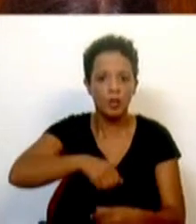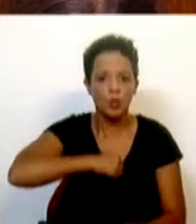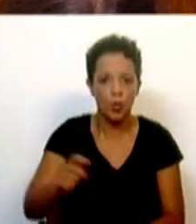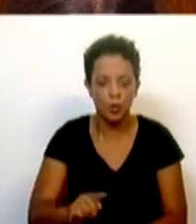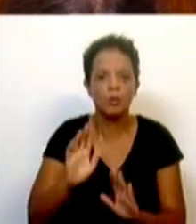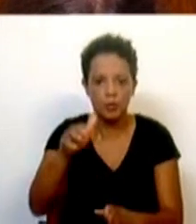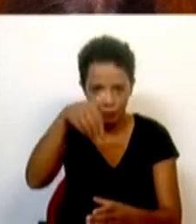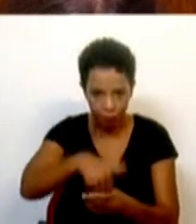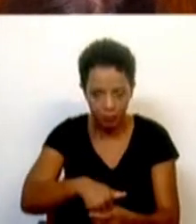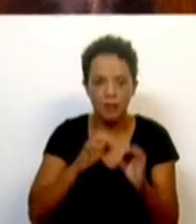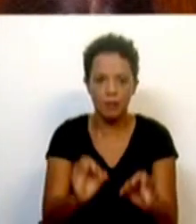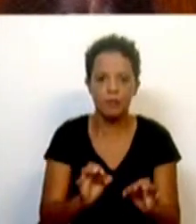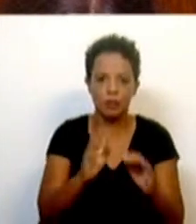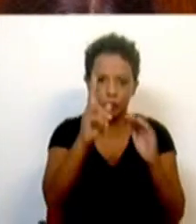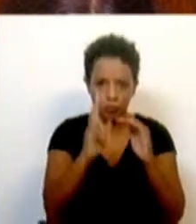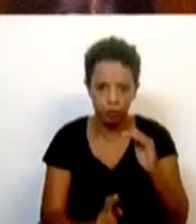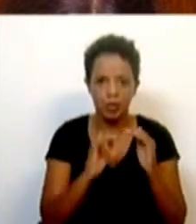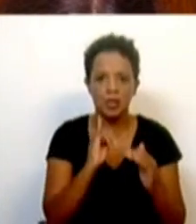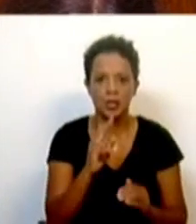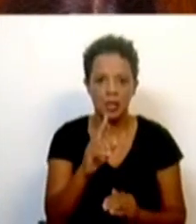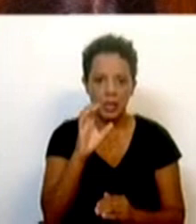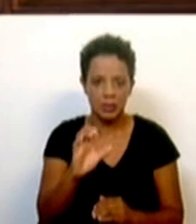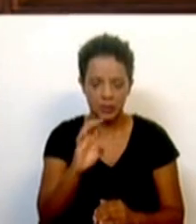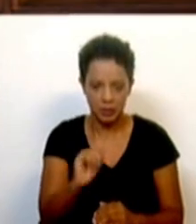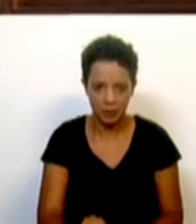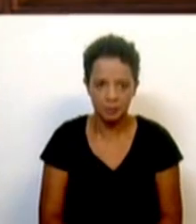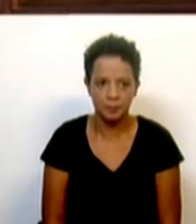e vote a favor dessas reduções do IRS.